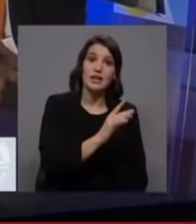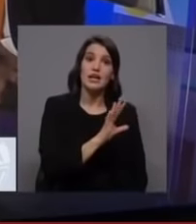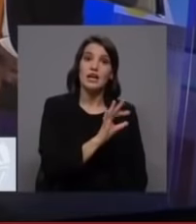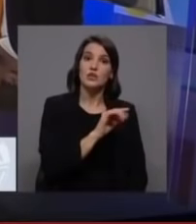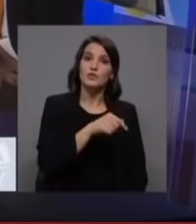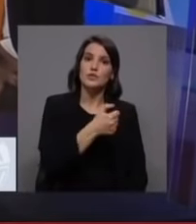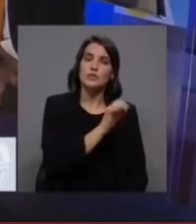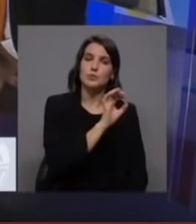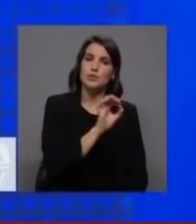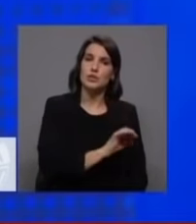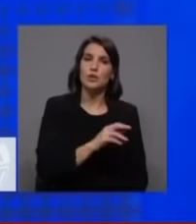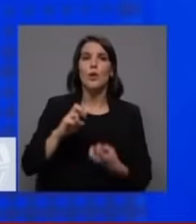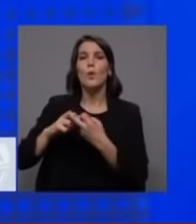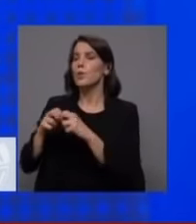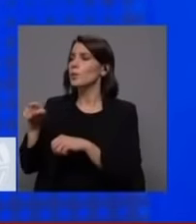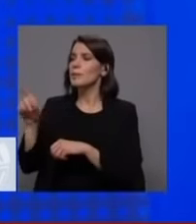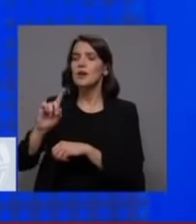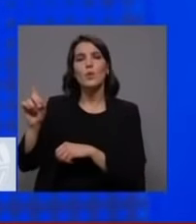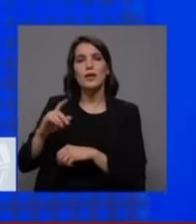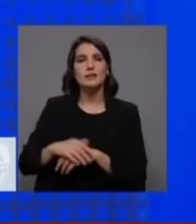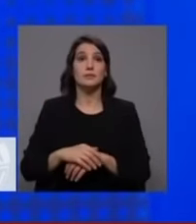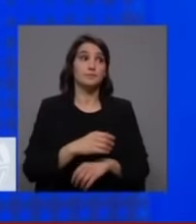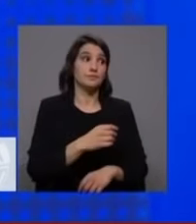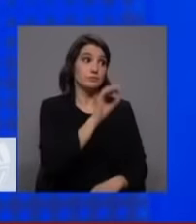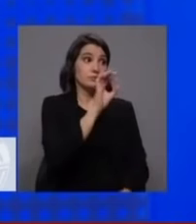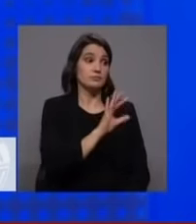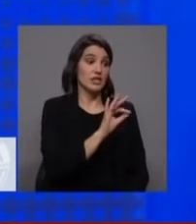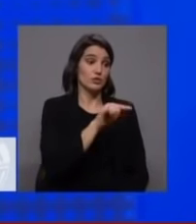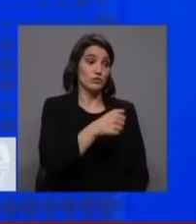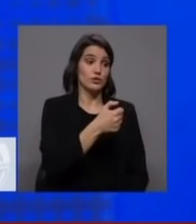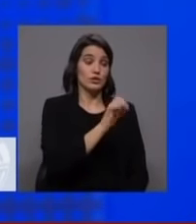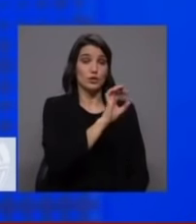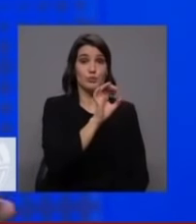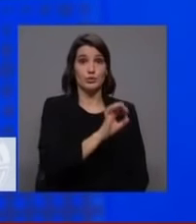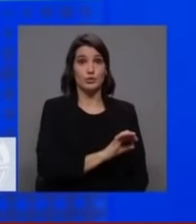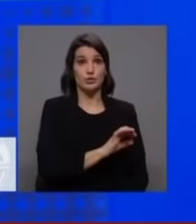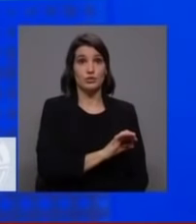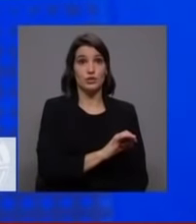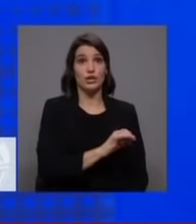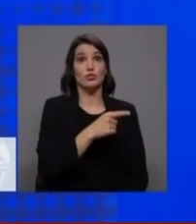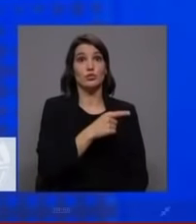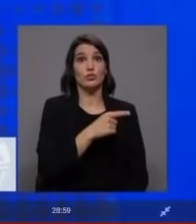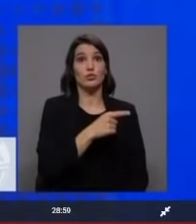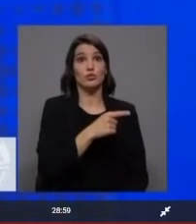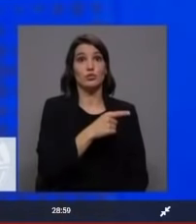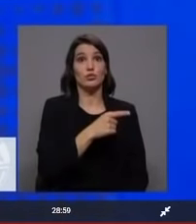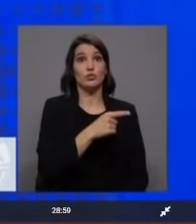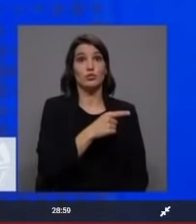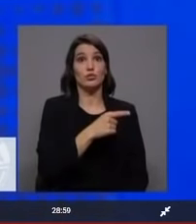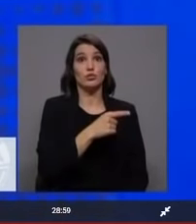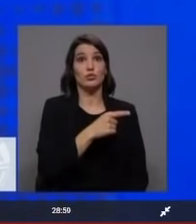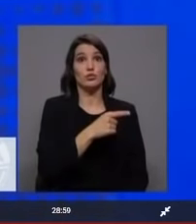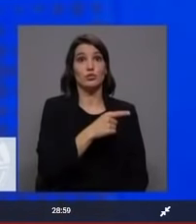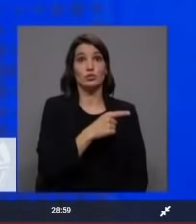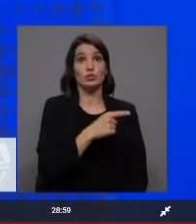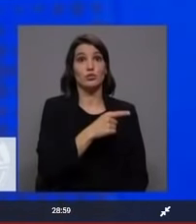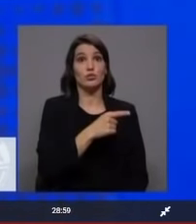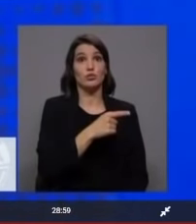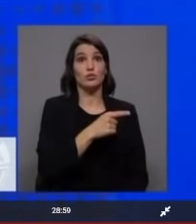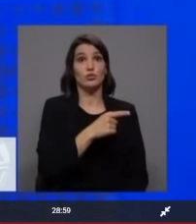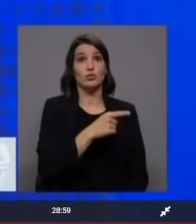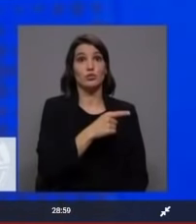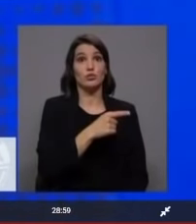14,5 Então essa a precisa fazer é a gente sempre 14 os anões ao cheio de Harmonia de cores então ele está agora pois bem realmente então um